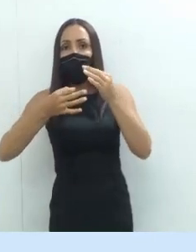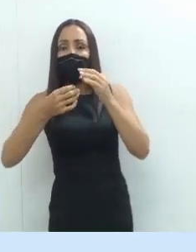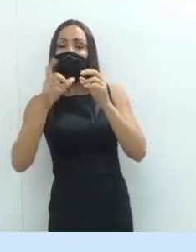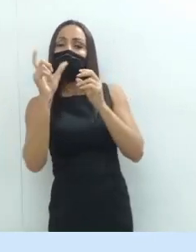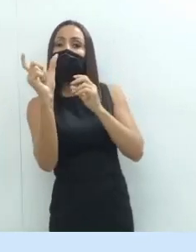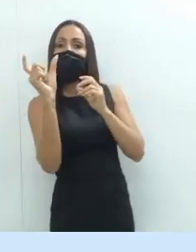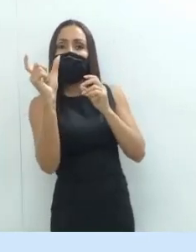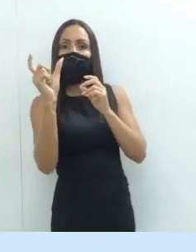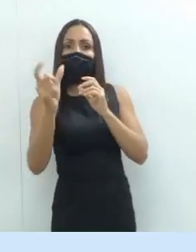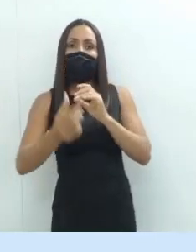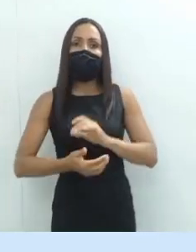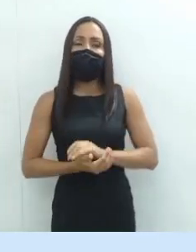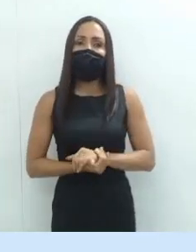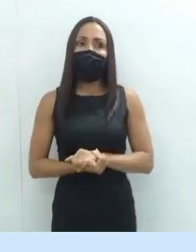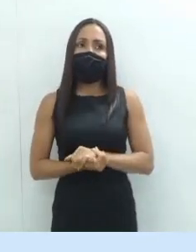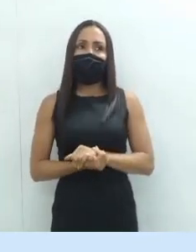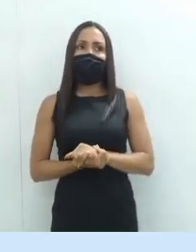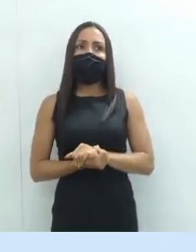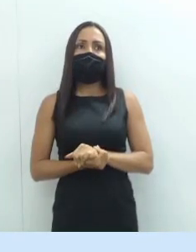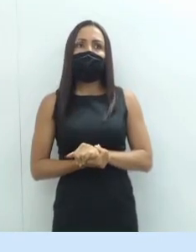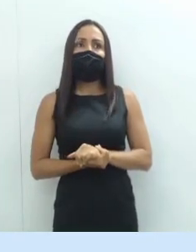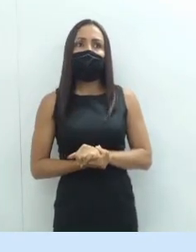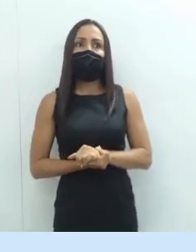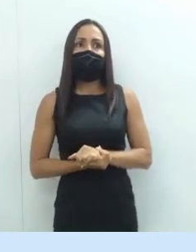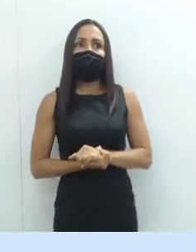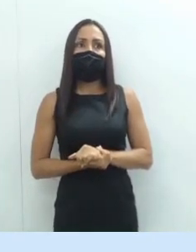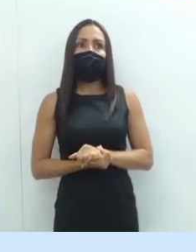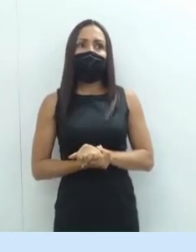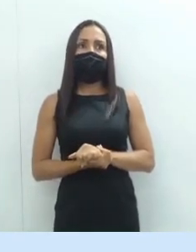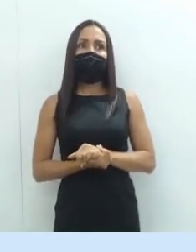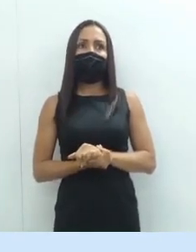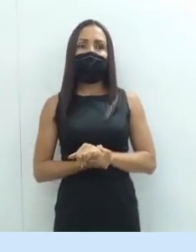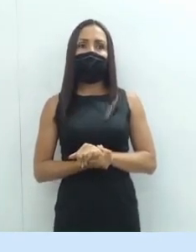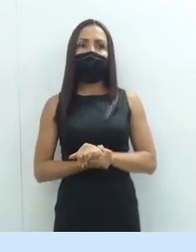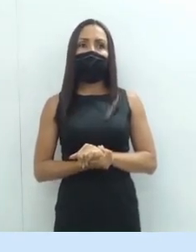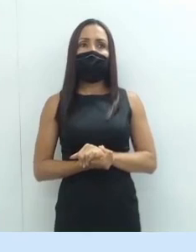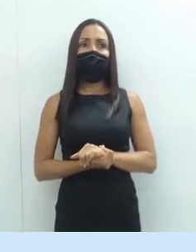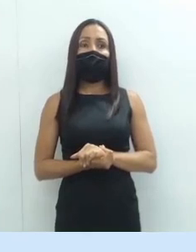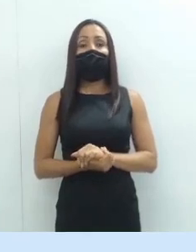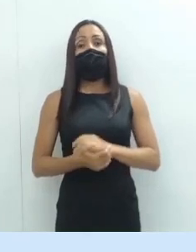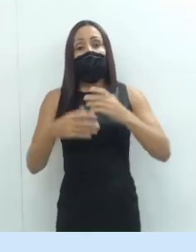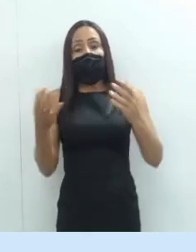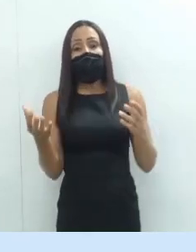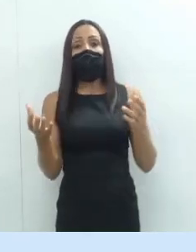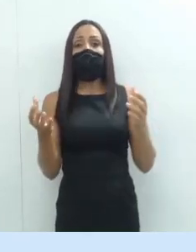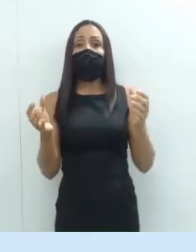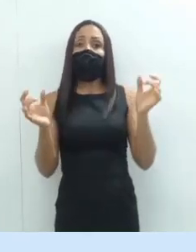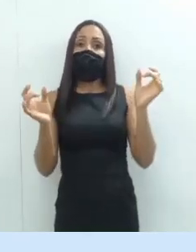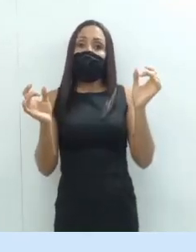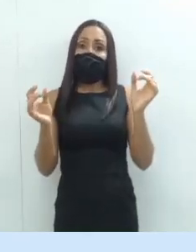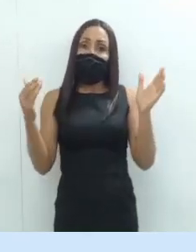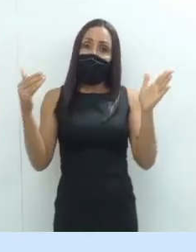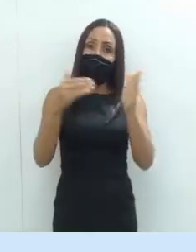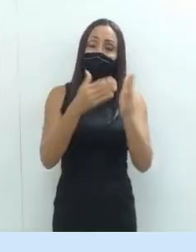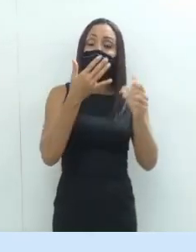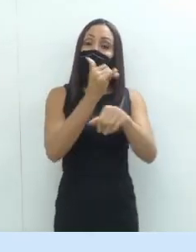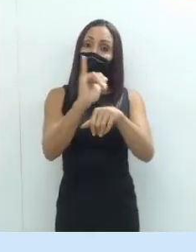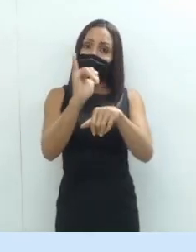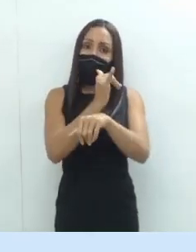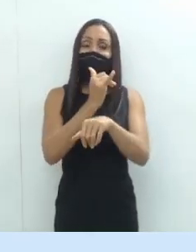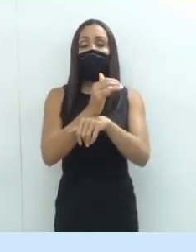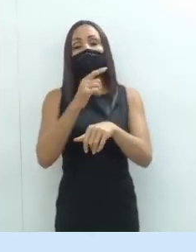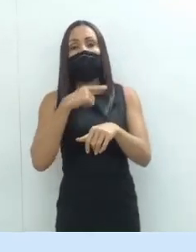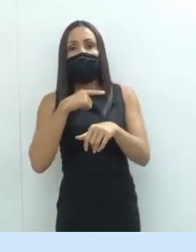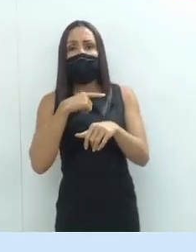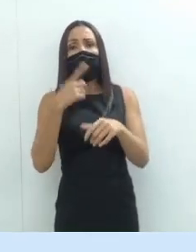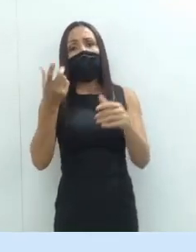a gente tinha destacado, ok? Bom, por fim, pessoal, a última estratégia que a gente tem, eu